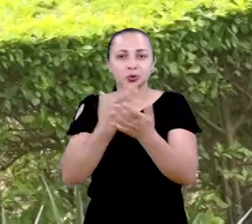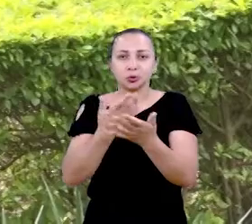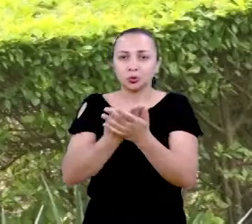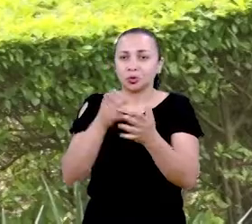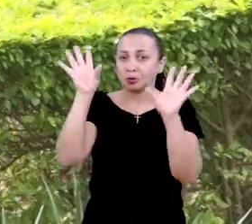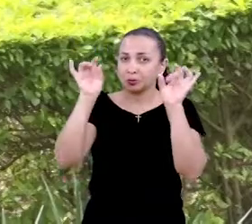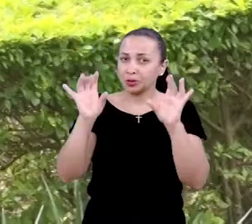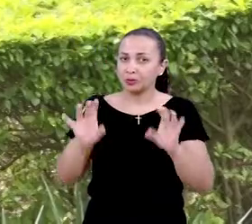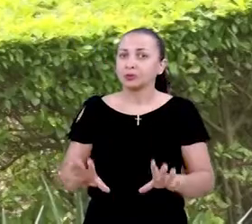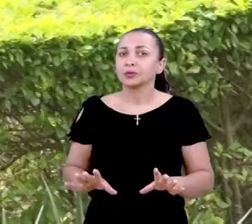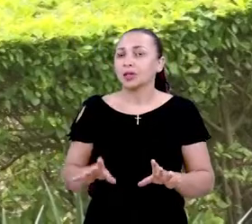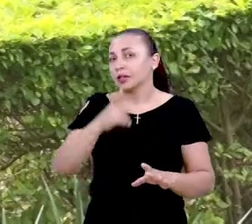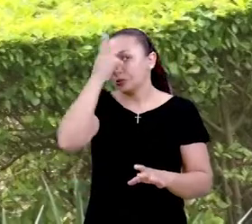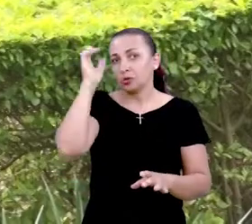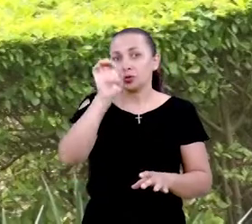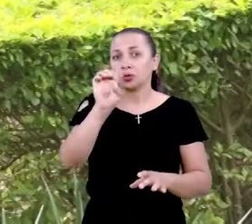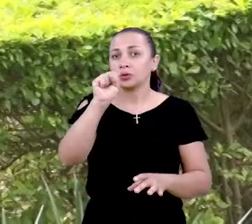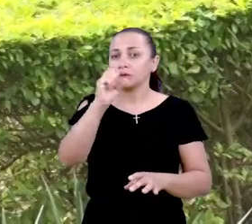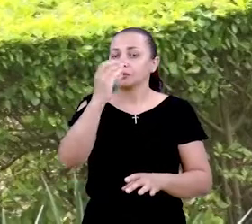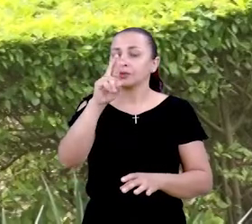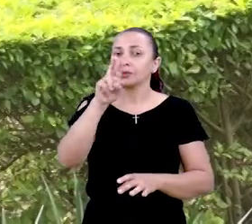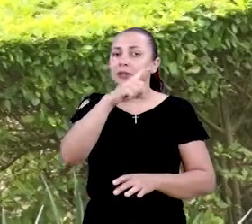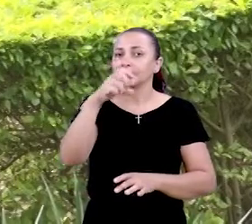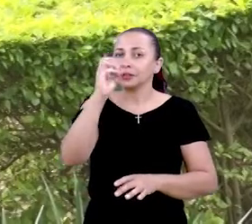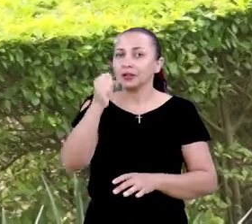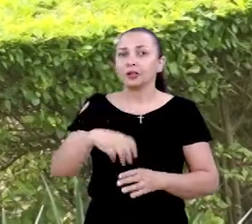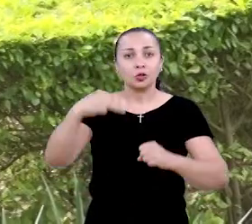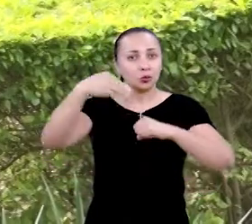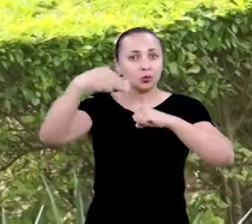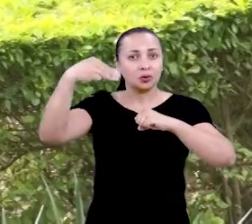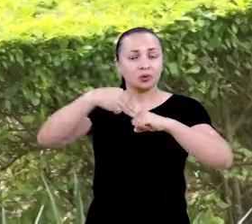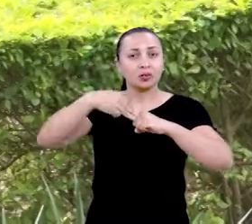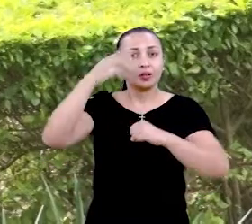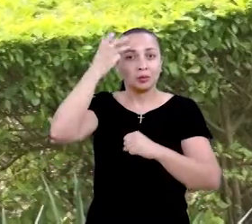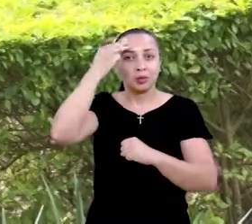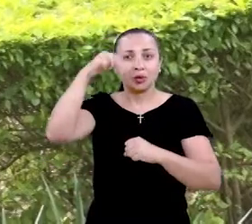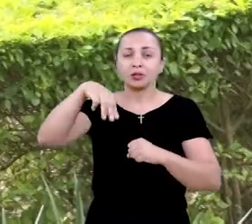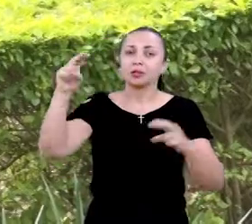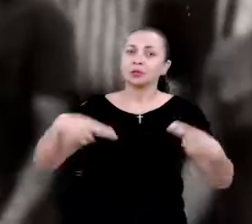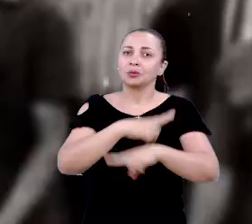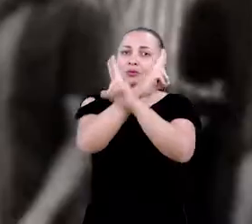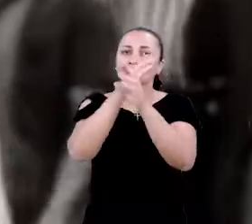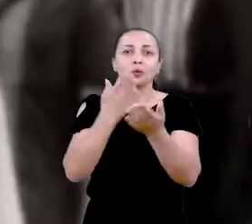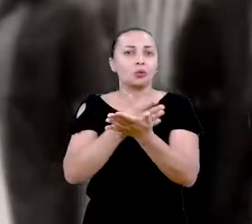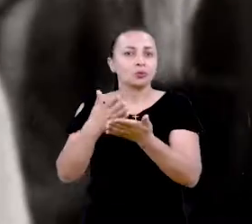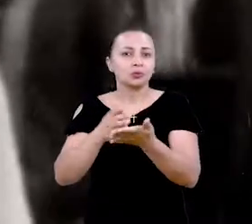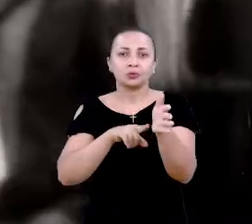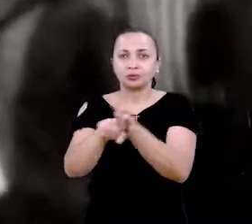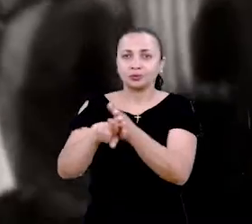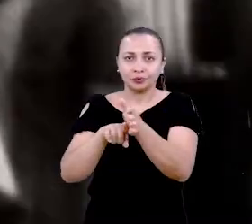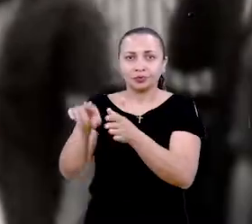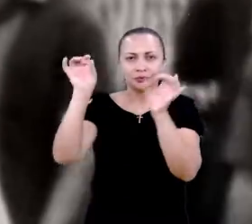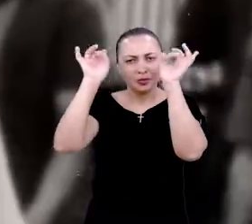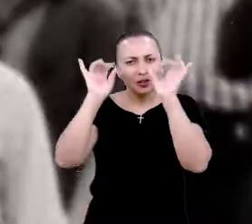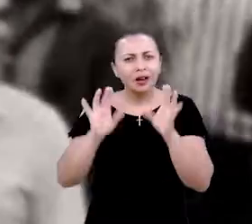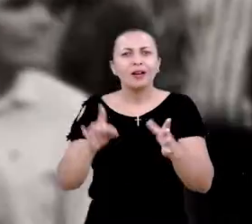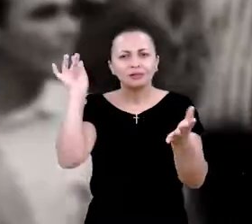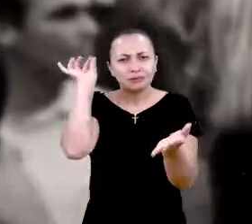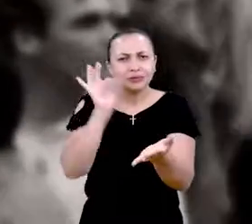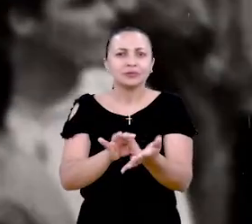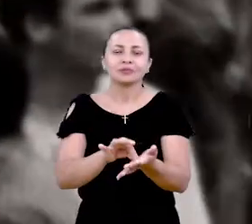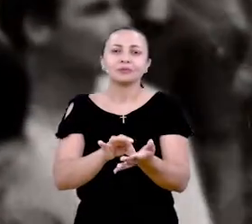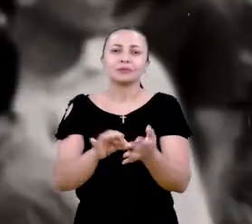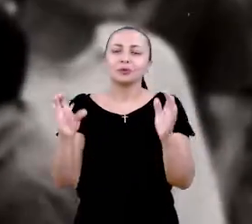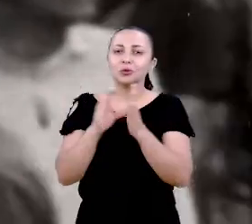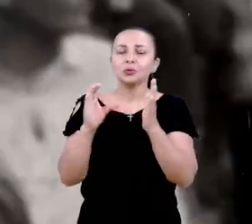instaurada. E ali, na graduação, eu comecei a minha pesquisa e o meu interesse sobre esse tema. O resultado final, o